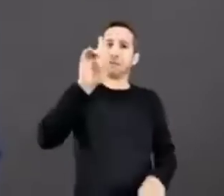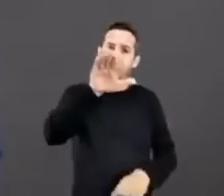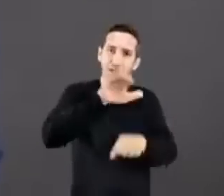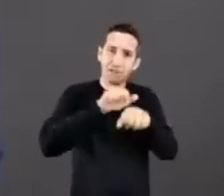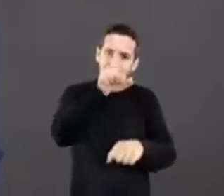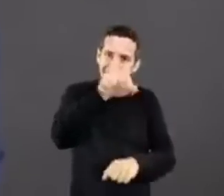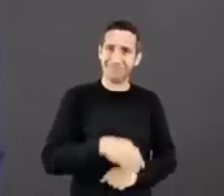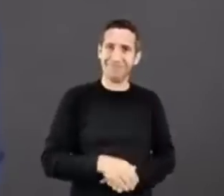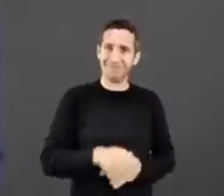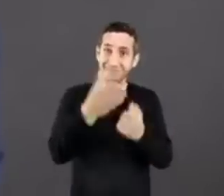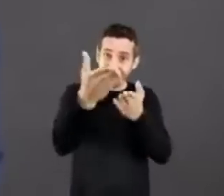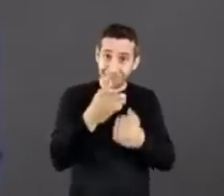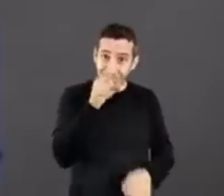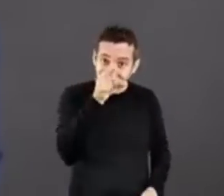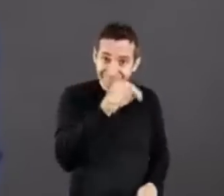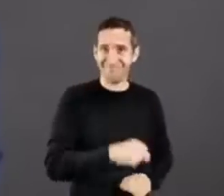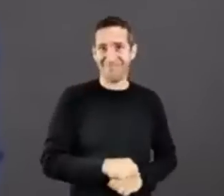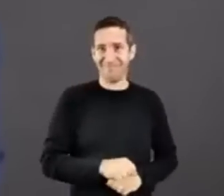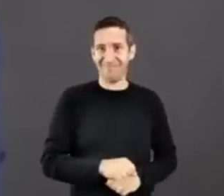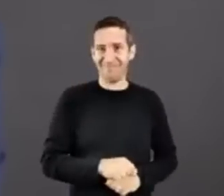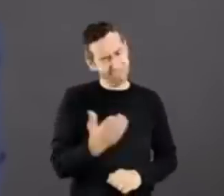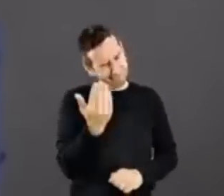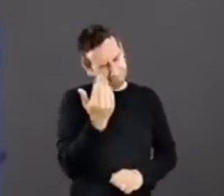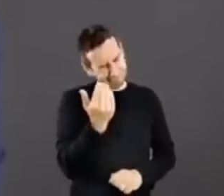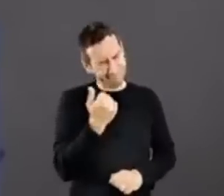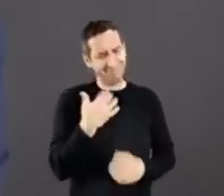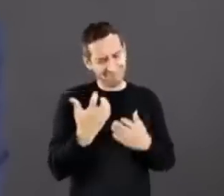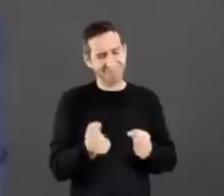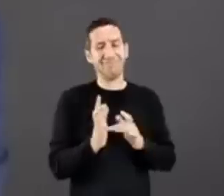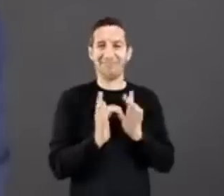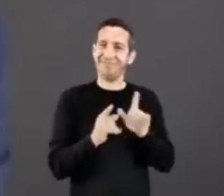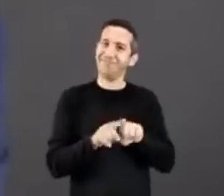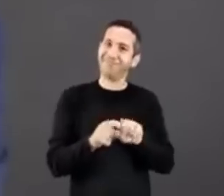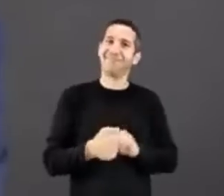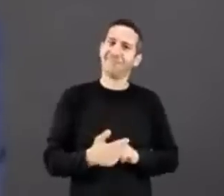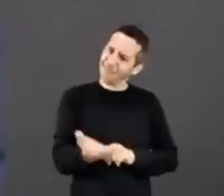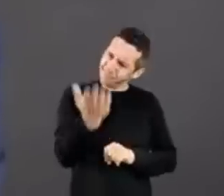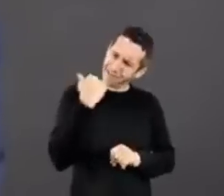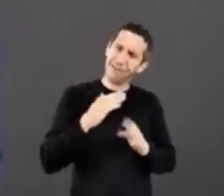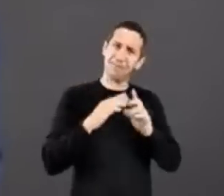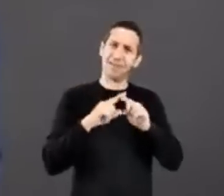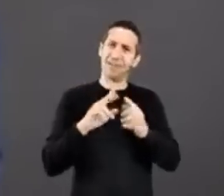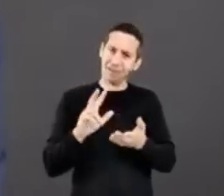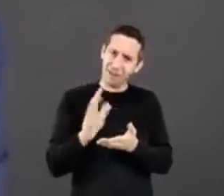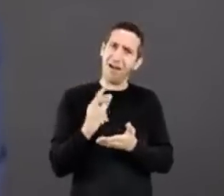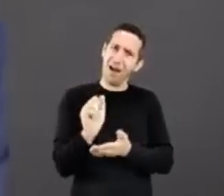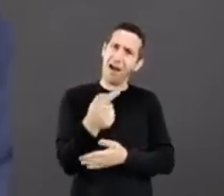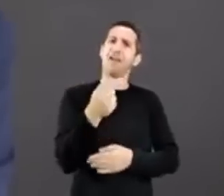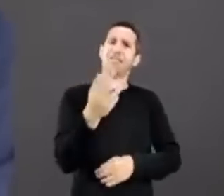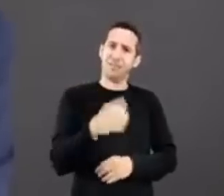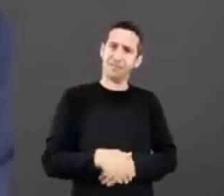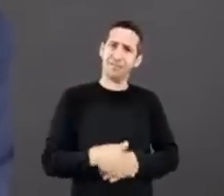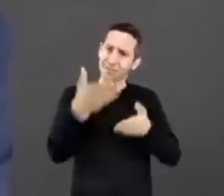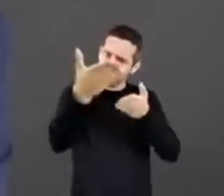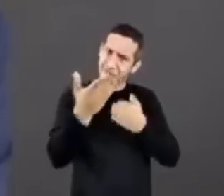você e também para aceitar Jesus e para vir para igreja adventista Quero convidar você para sair